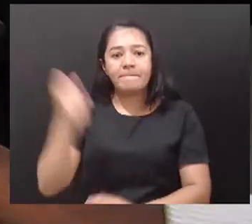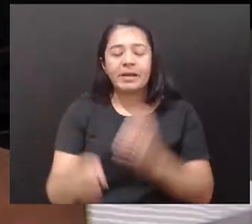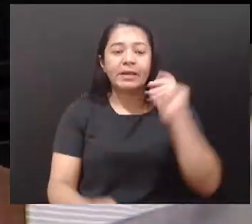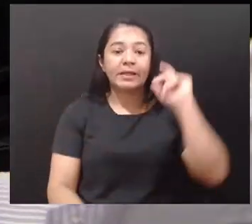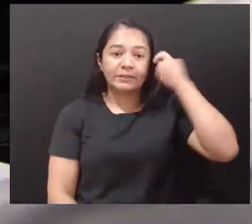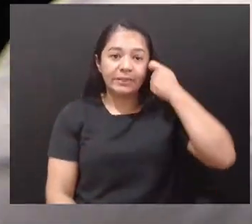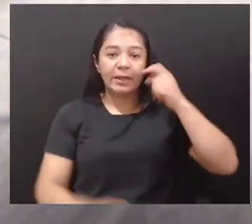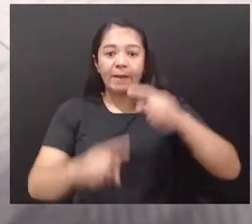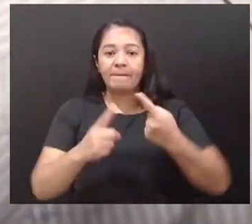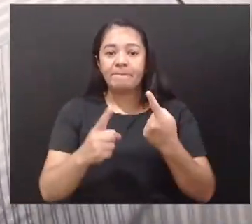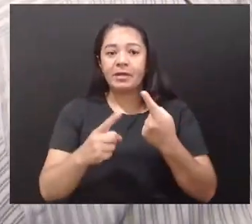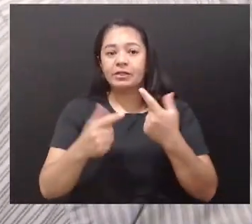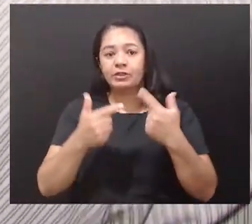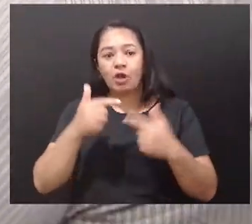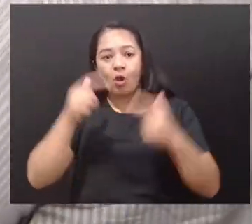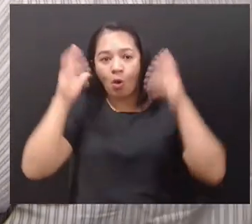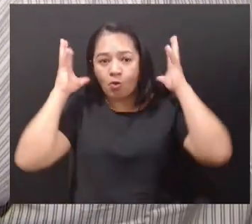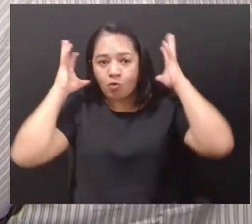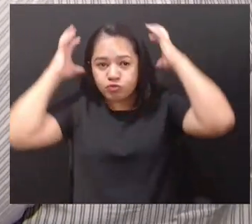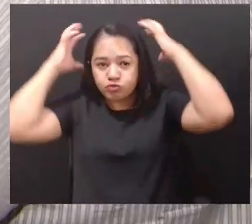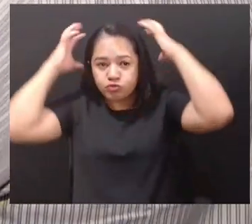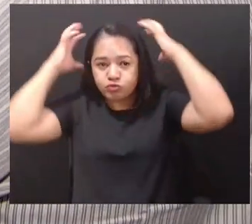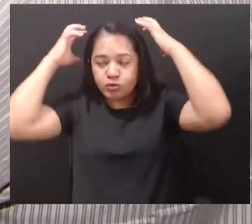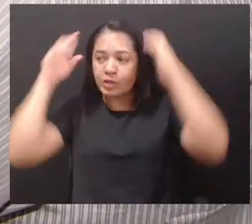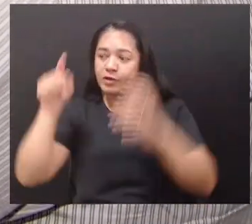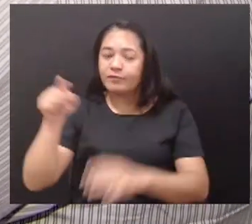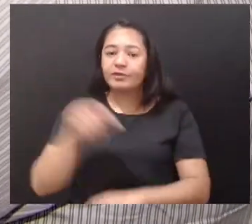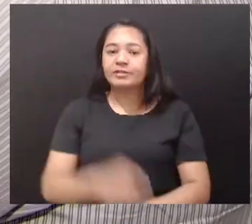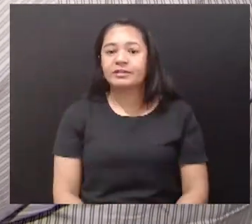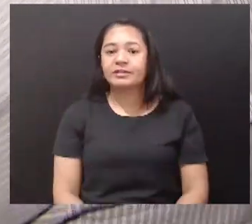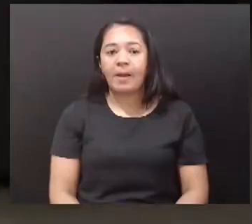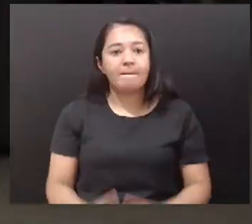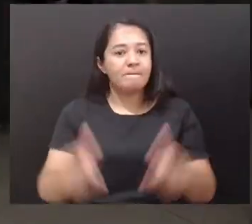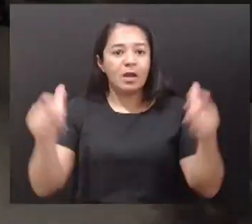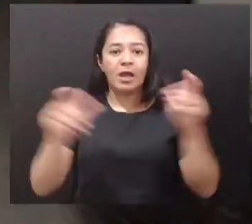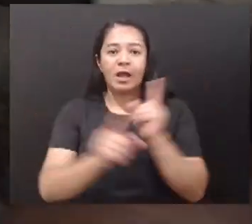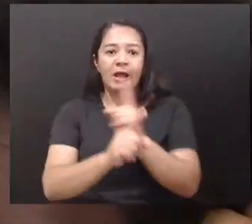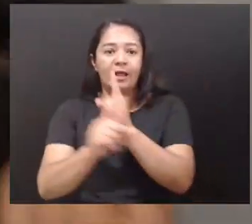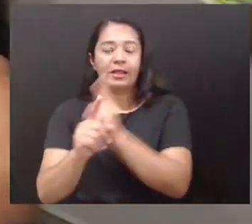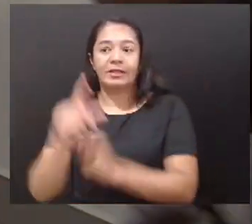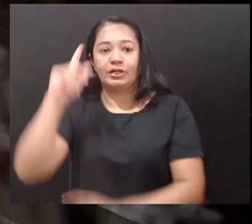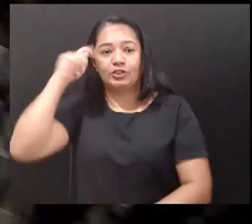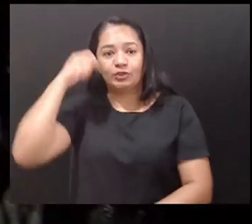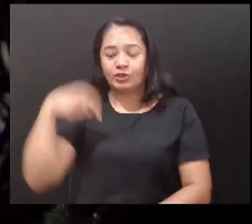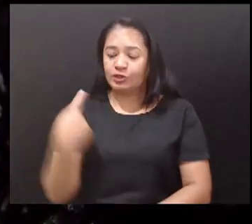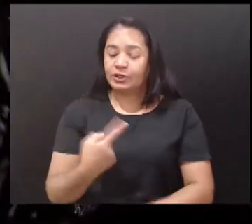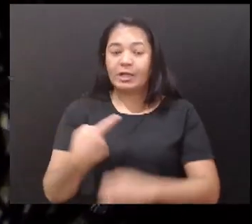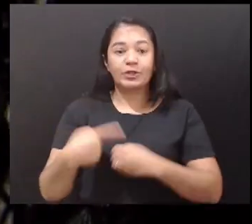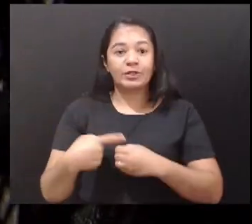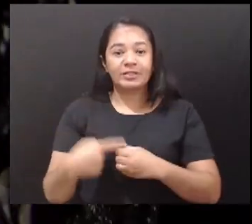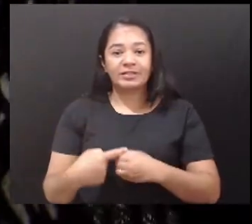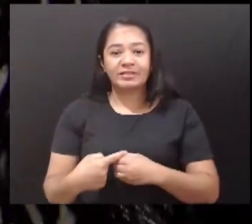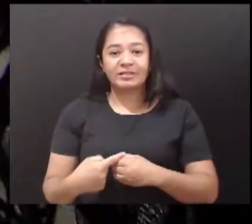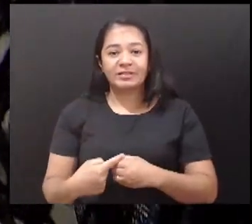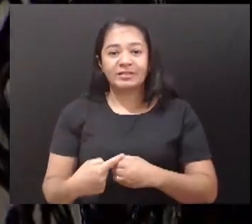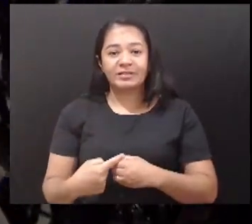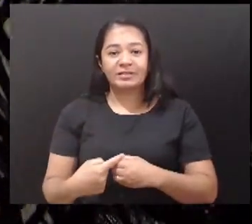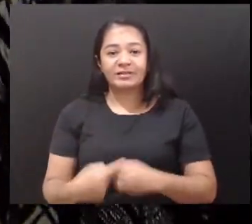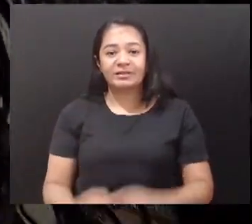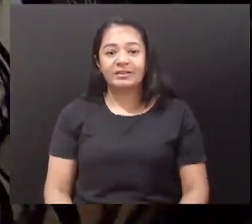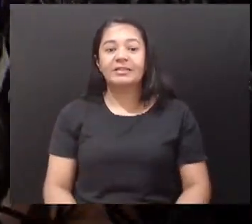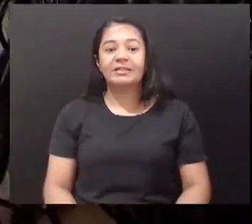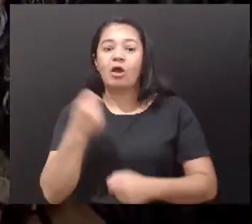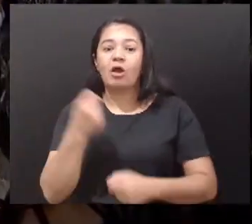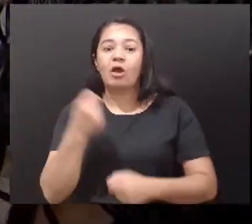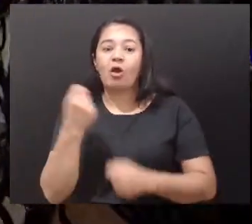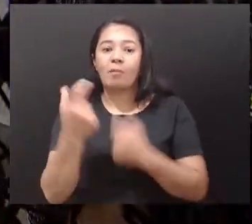afro, e que você, majoritariamente, atende os negros aqui da nossa cidade e até quem vem de fora,